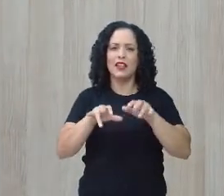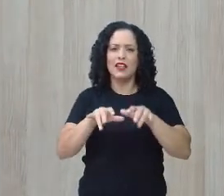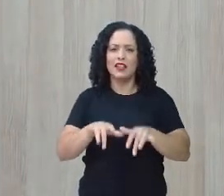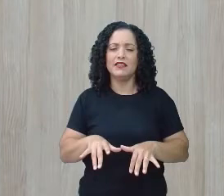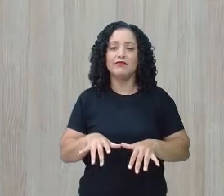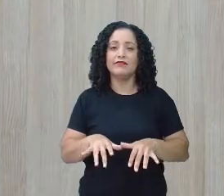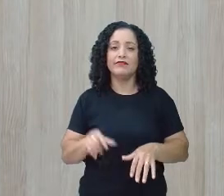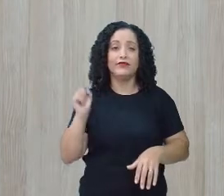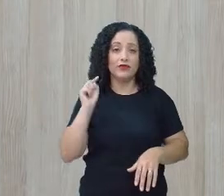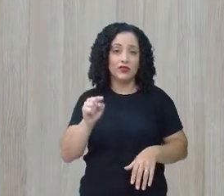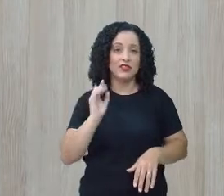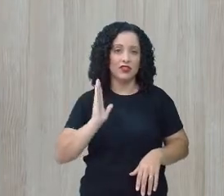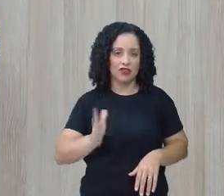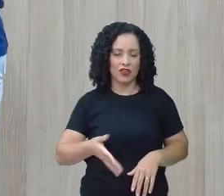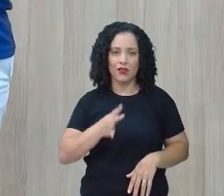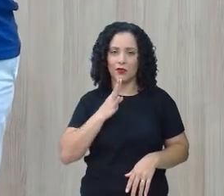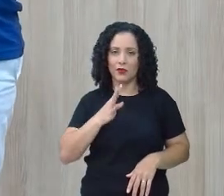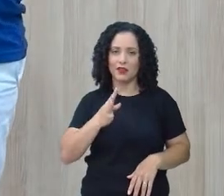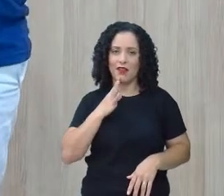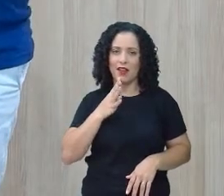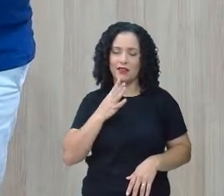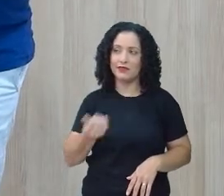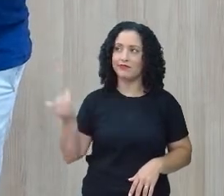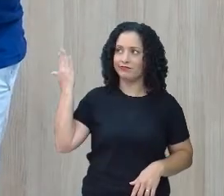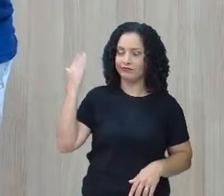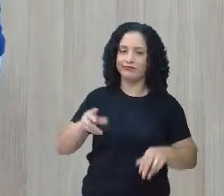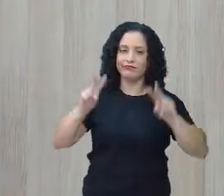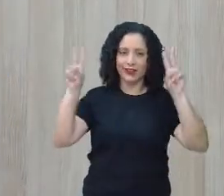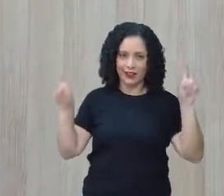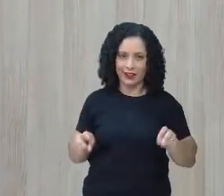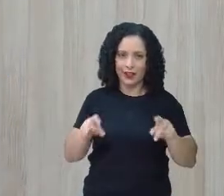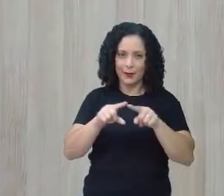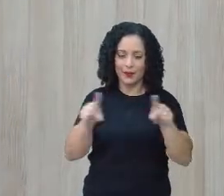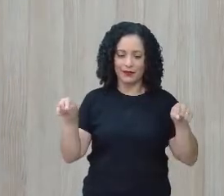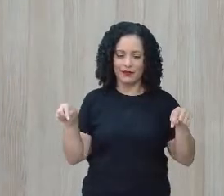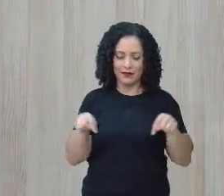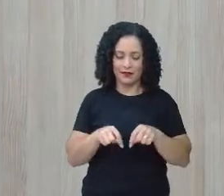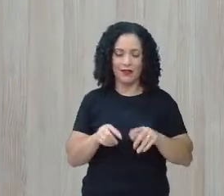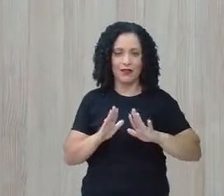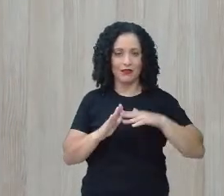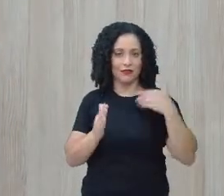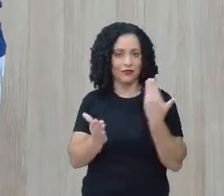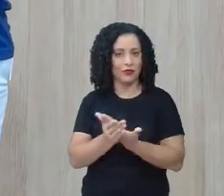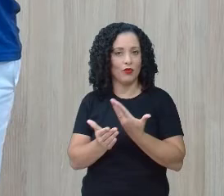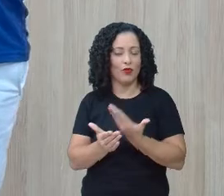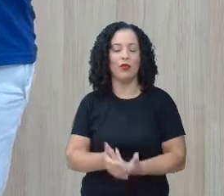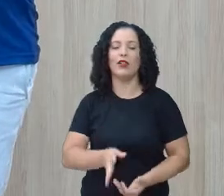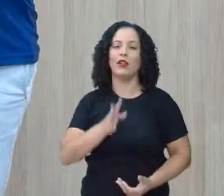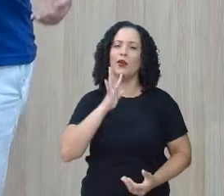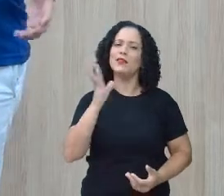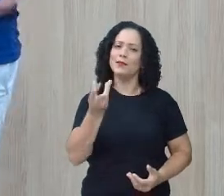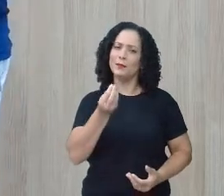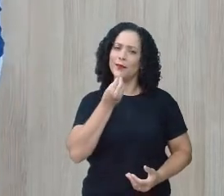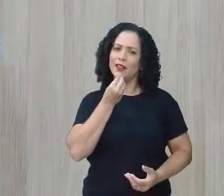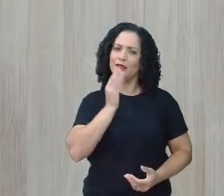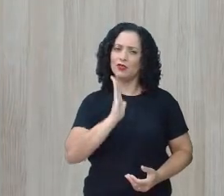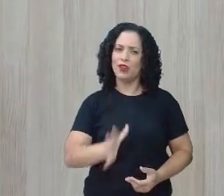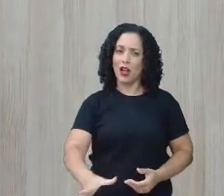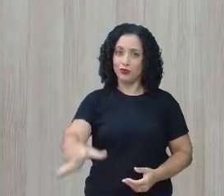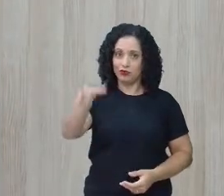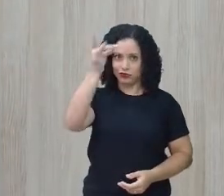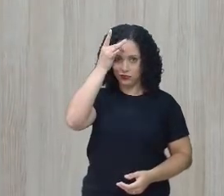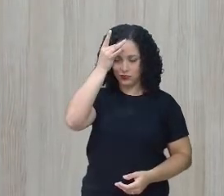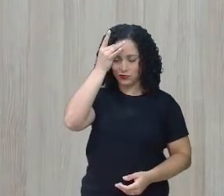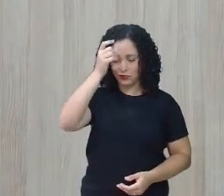se você já estudou esse tema em sala de aula, se você já tem algum conhecimento sobre isso, ou se você tem